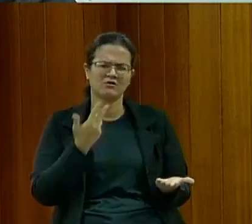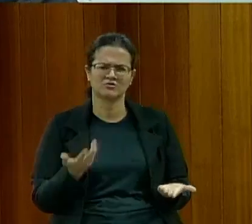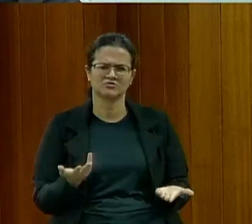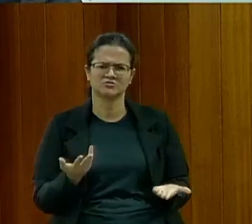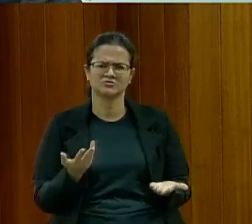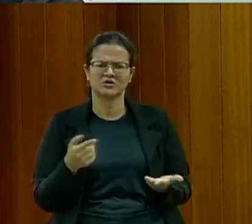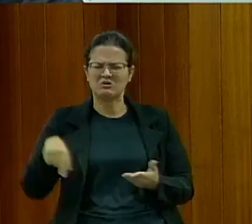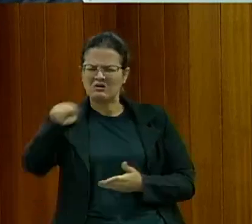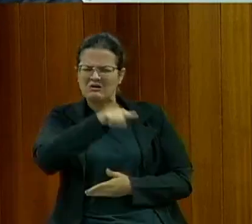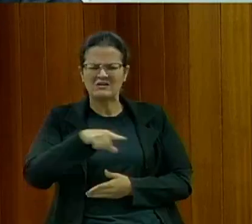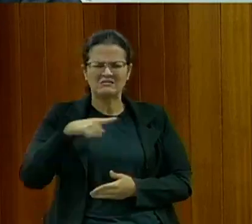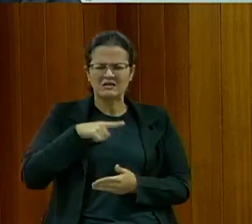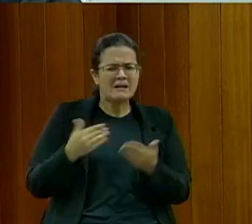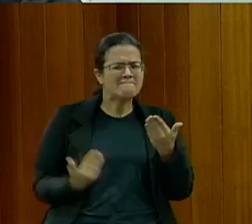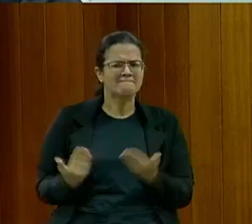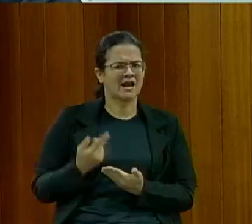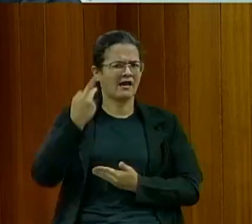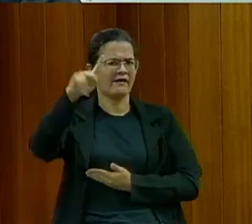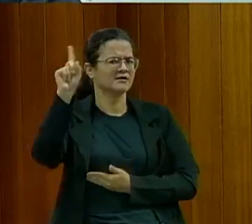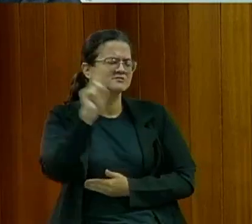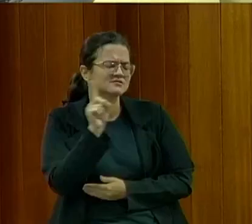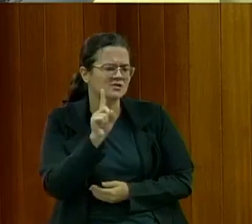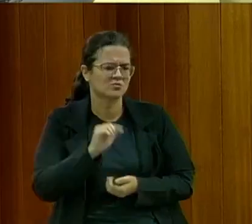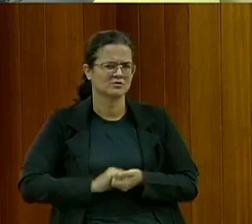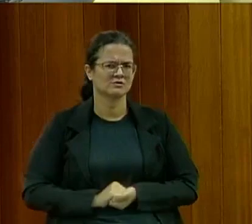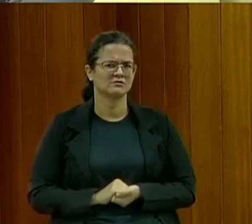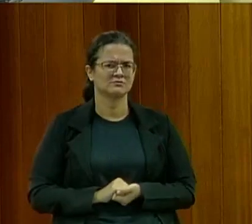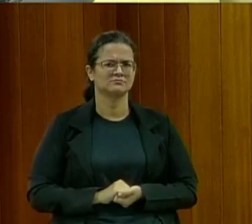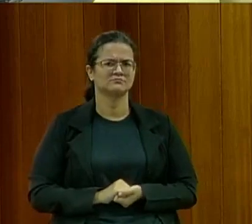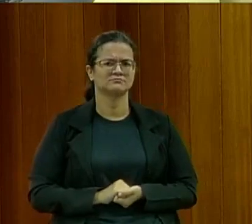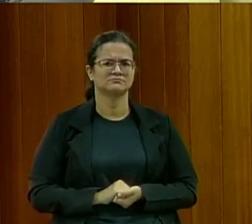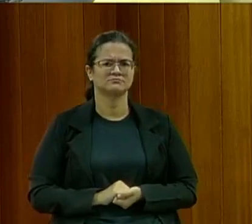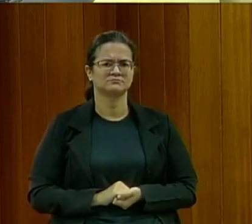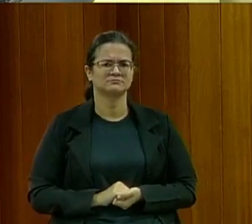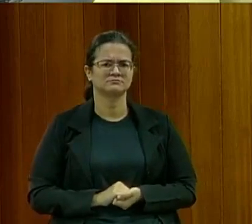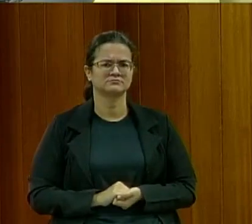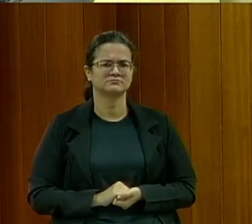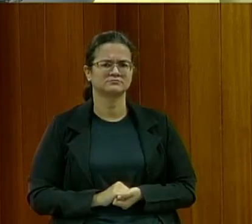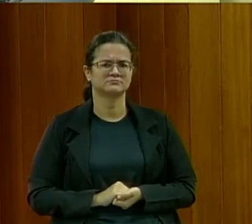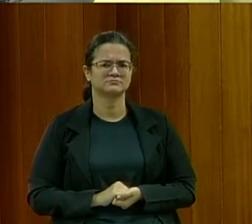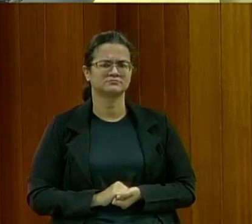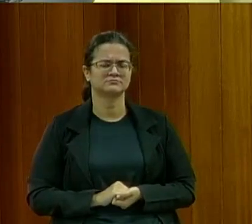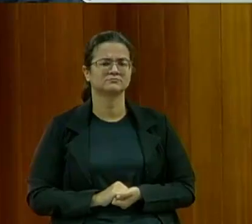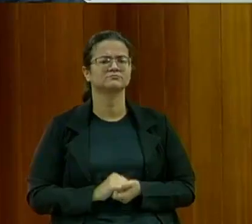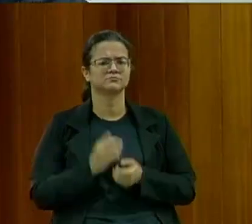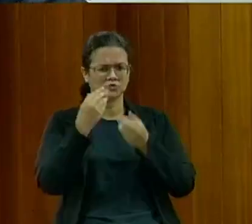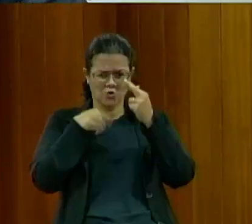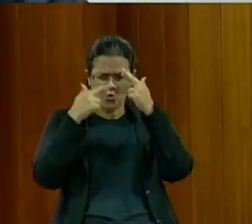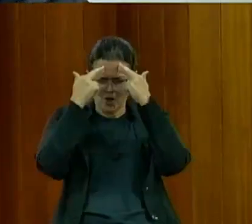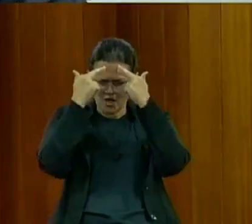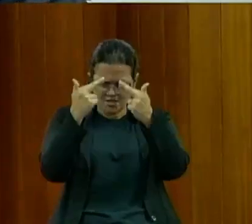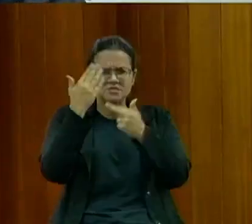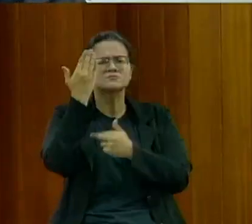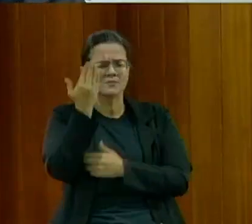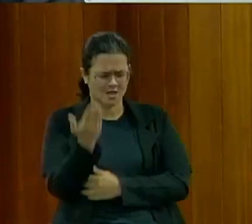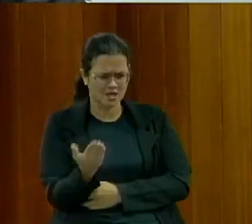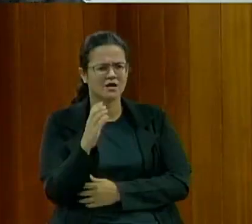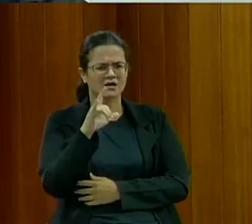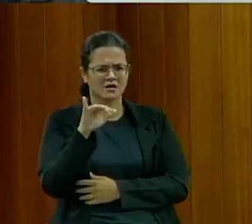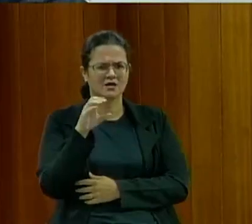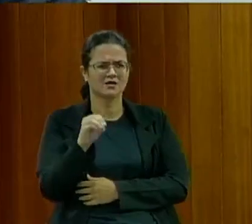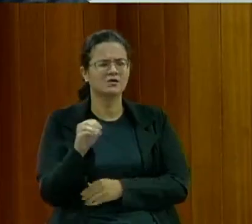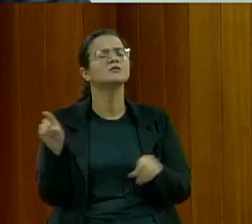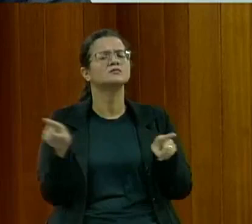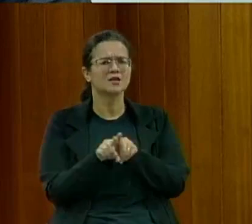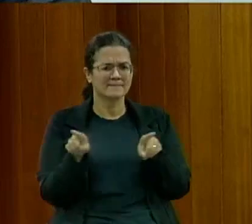não. Pode concluir, vereador. Tempo que você precisar. Com todo o respeito que eu tenho por Vossa Excelência, tempo que você precisar. Também gostaria que o